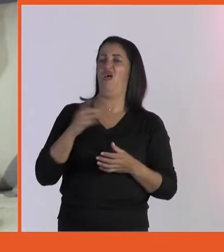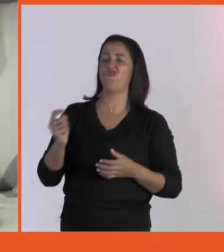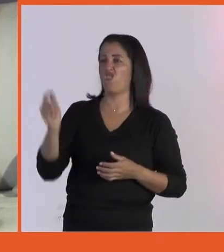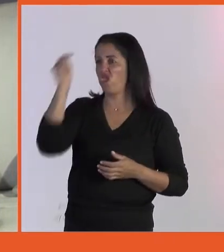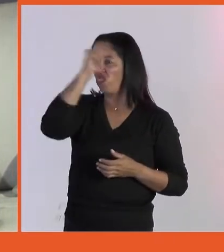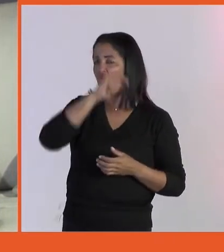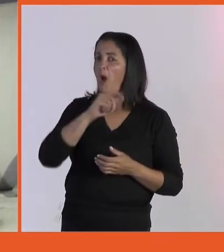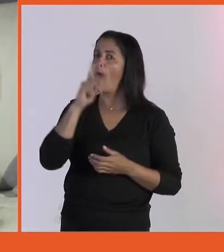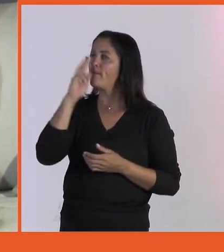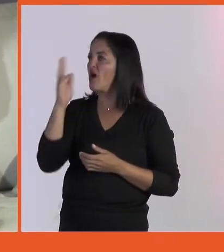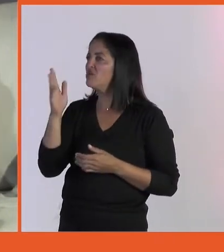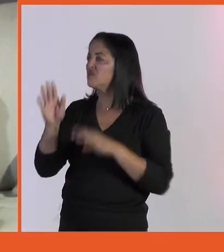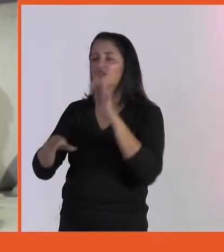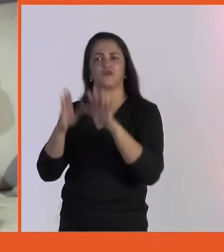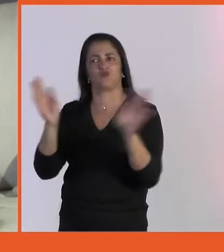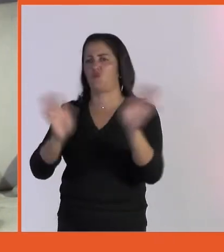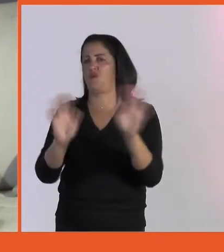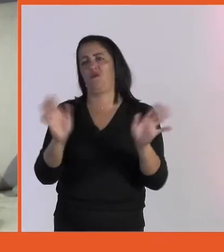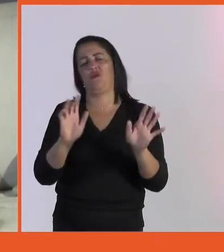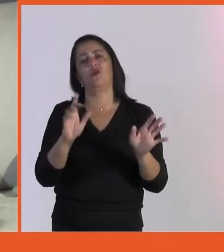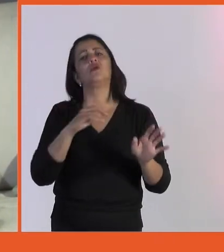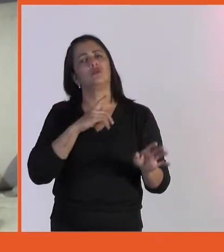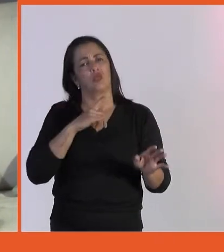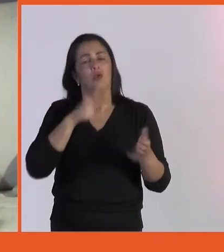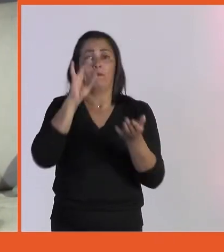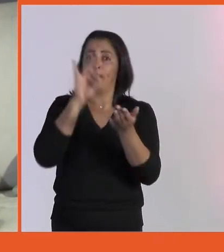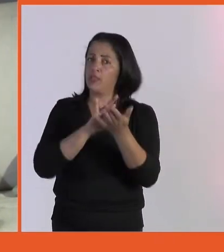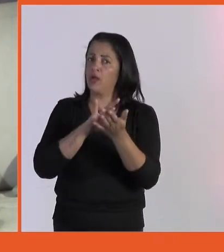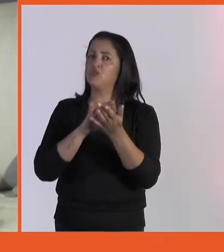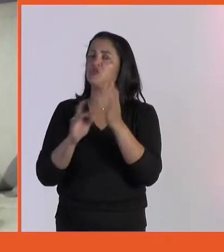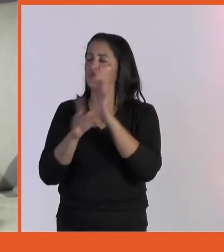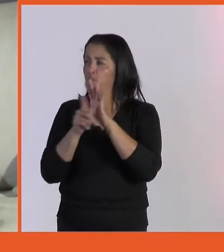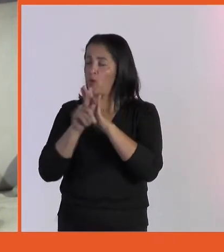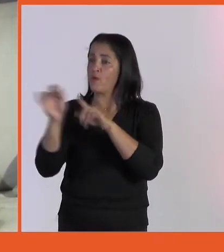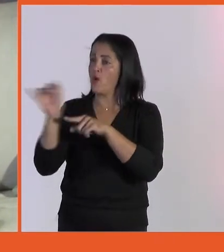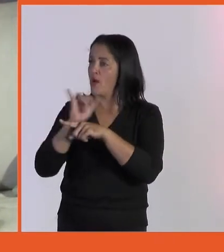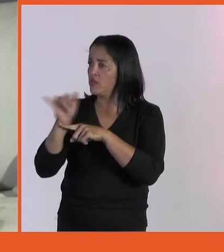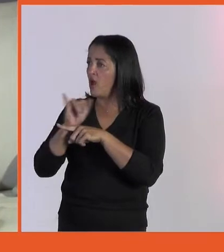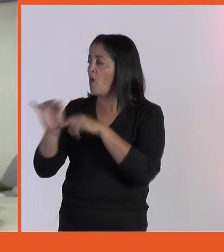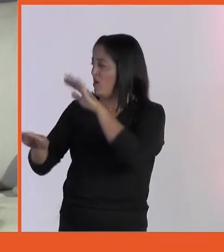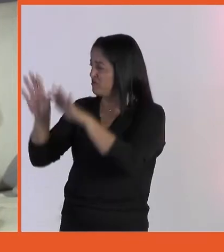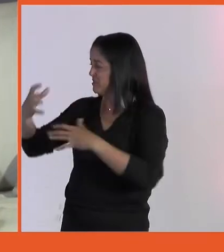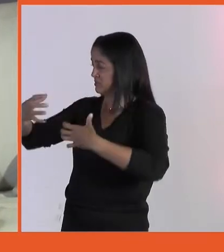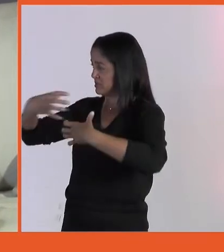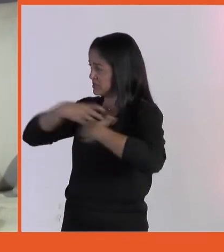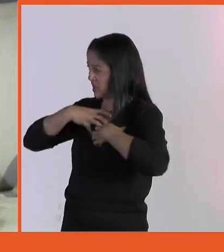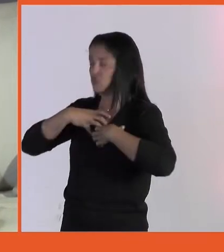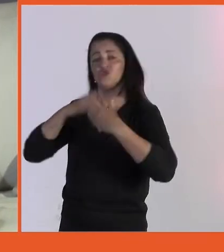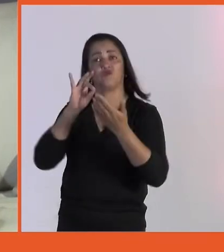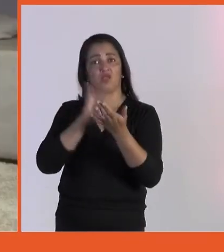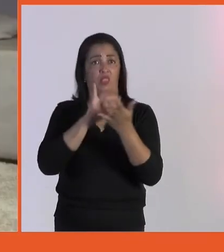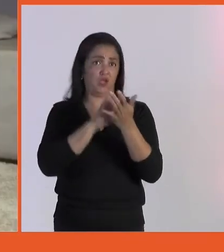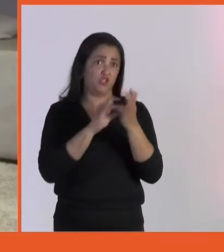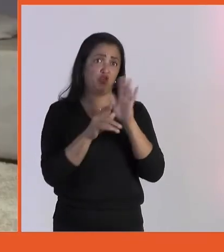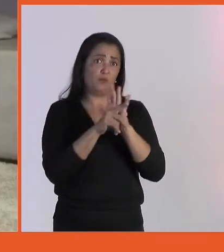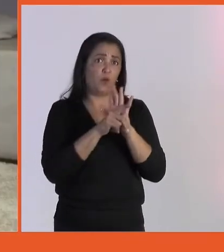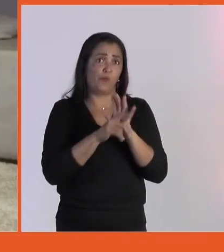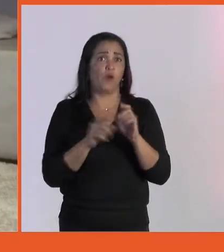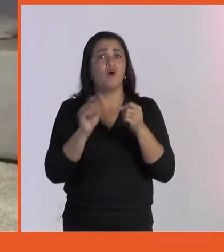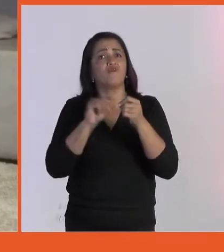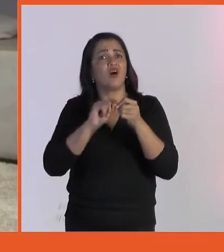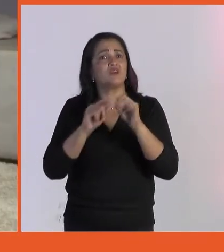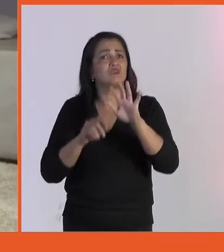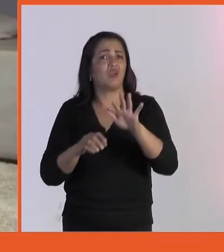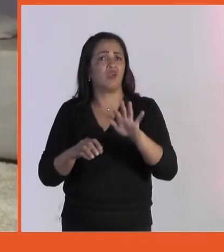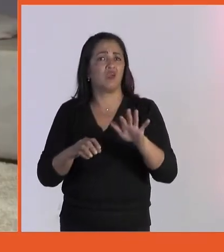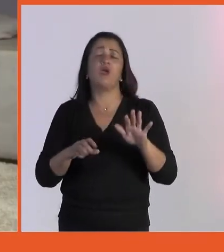vezes, você até falando, a pessoa tem um estalo. Pô, eu não sou inscrito no canal dos meninos, eu assisto sempre, realmente. Vamos me inscrever. Não, tem que fazer. Eu não tenho vergonha nenhuma.